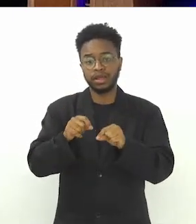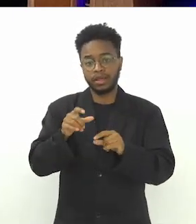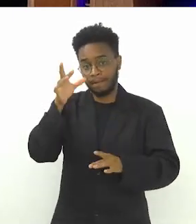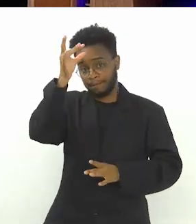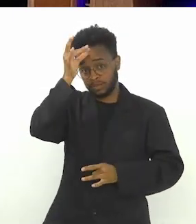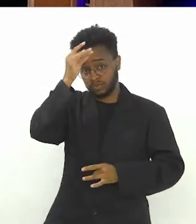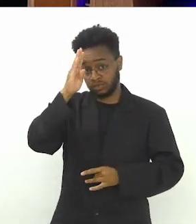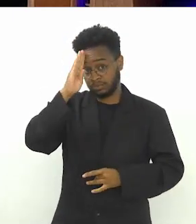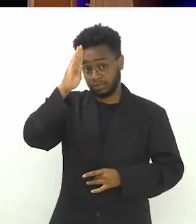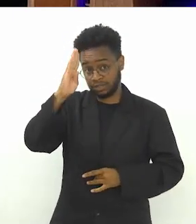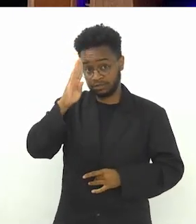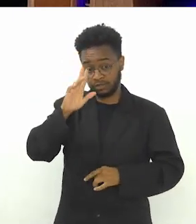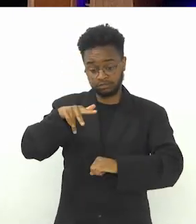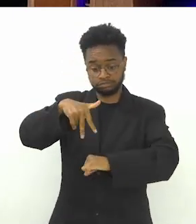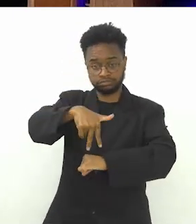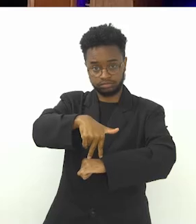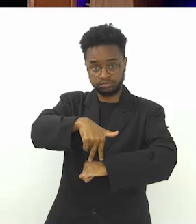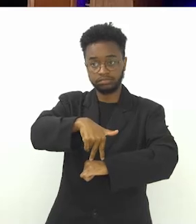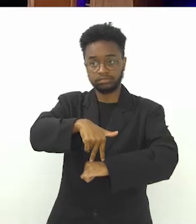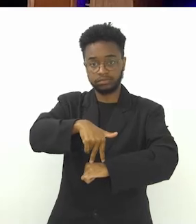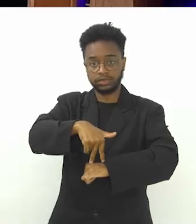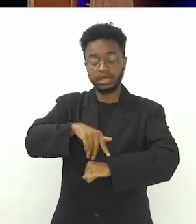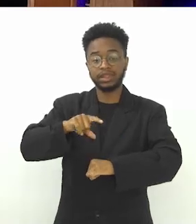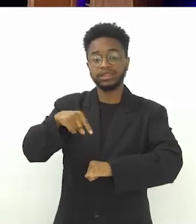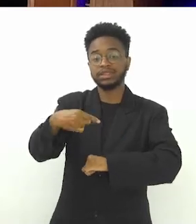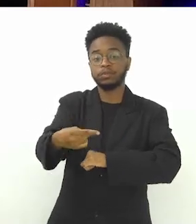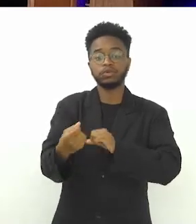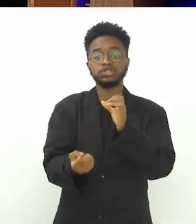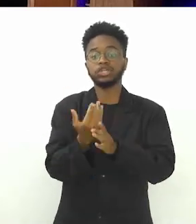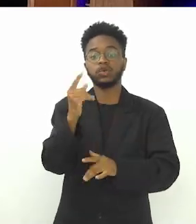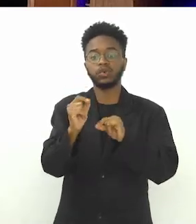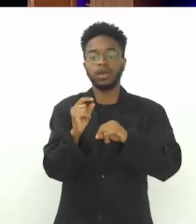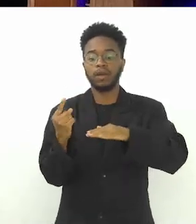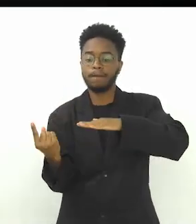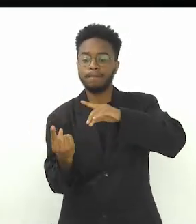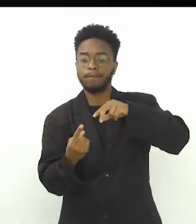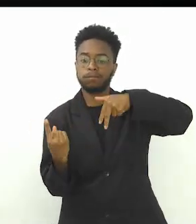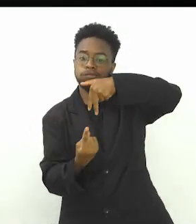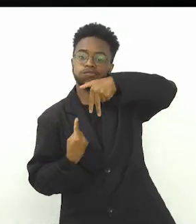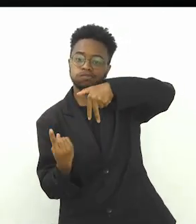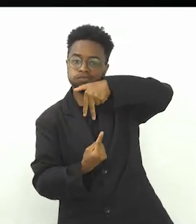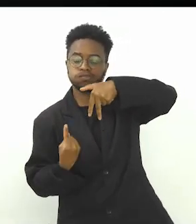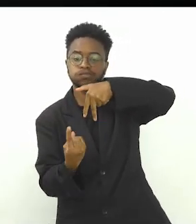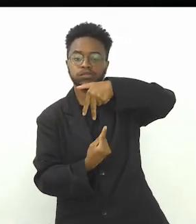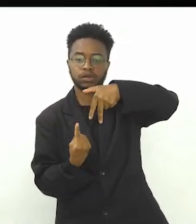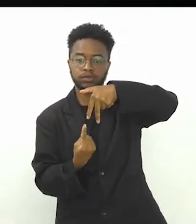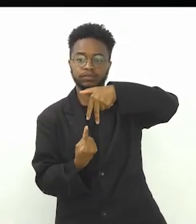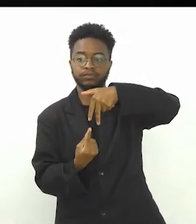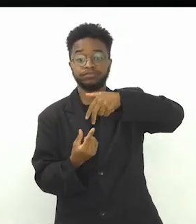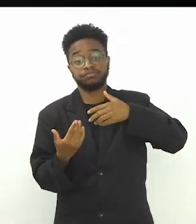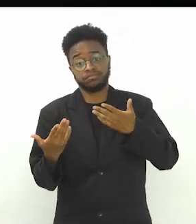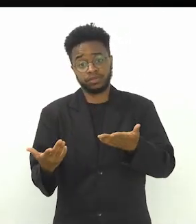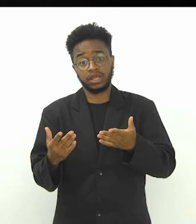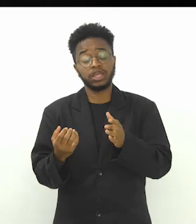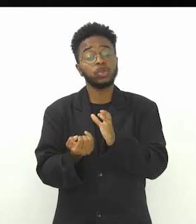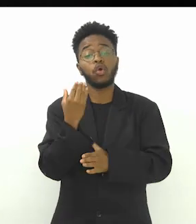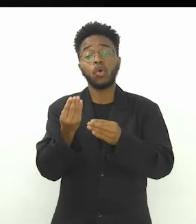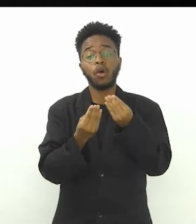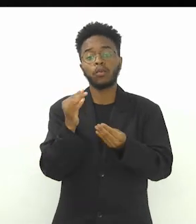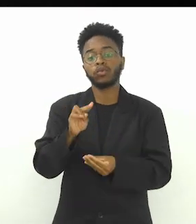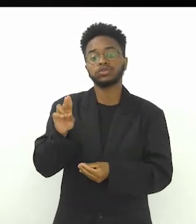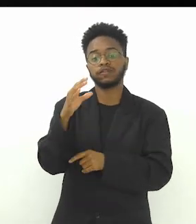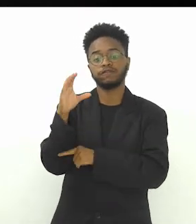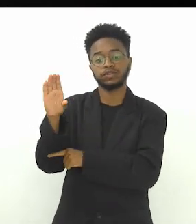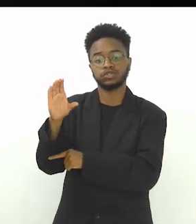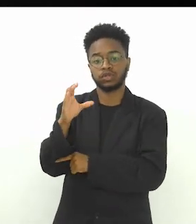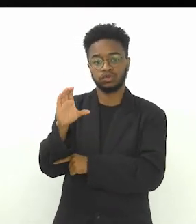central surge e é criado um roda-moinho com aquelas... Então isso foi feito por